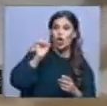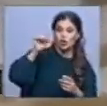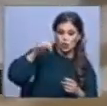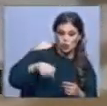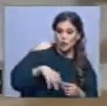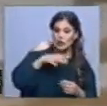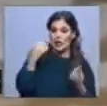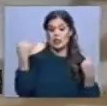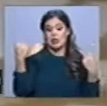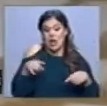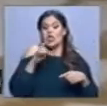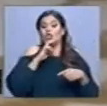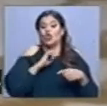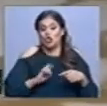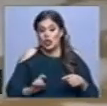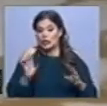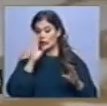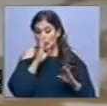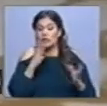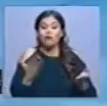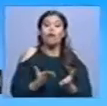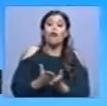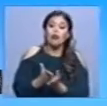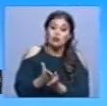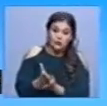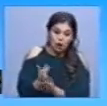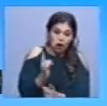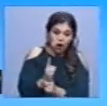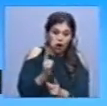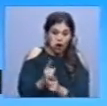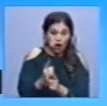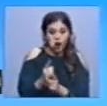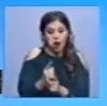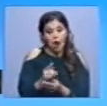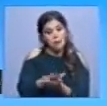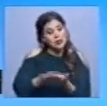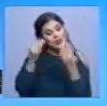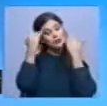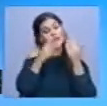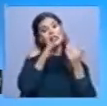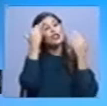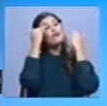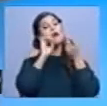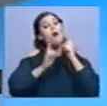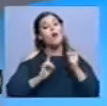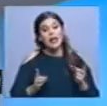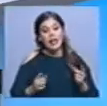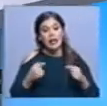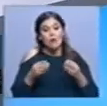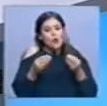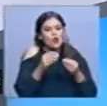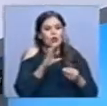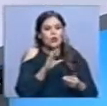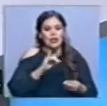gelo. E, portanto, se mantivermos precisamente o mesmo critério, o que diz estes dados é que temos ali uma grande concentração de hidrogénio